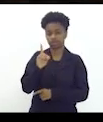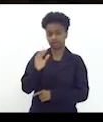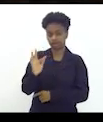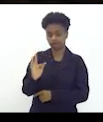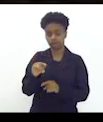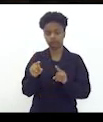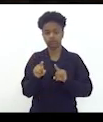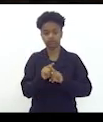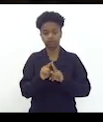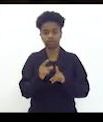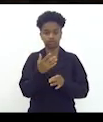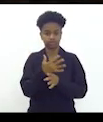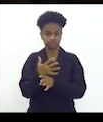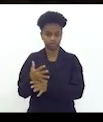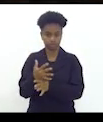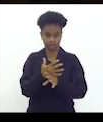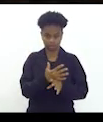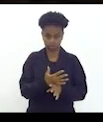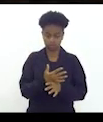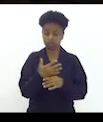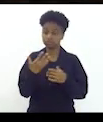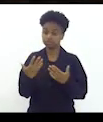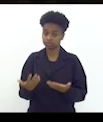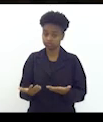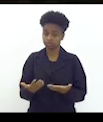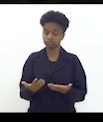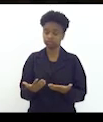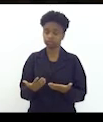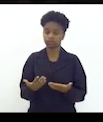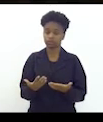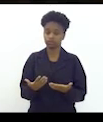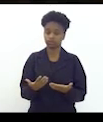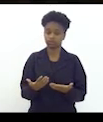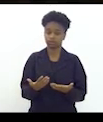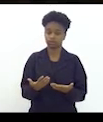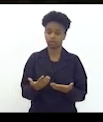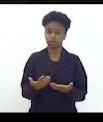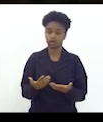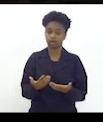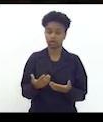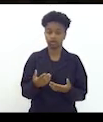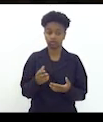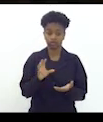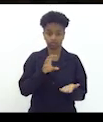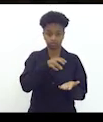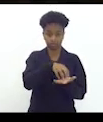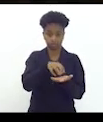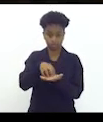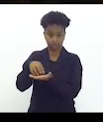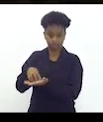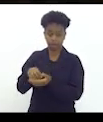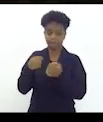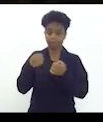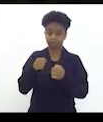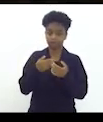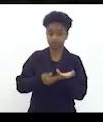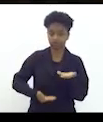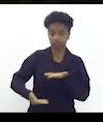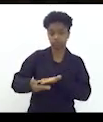Municípios, e que é cisente, devem viver de forma